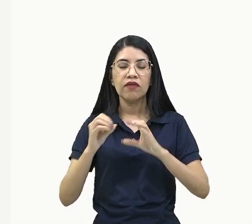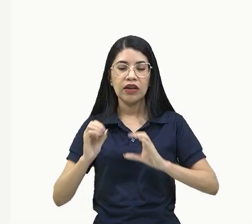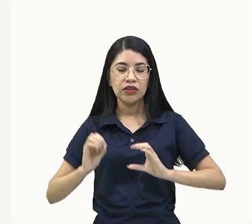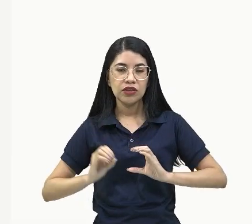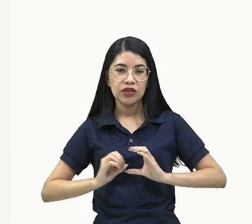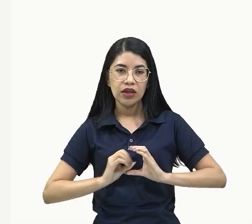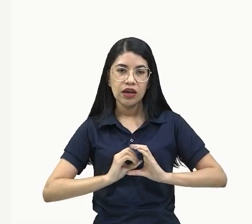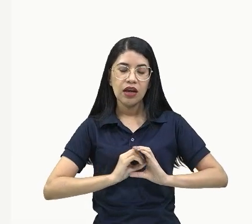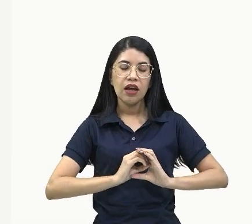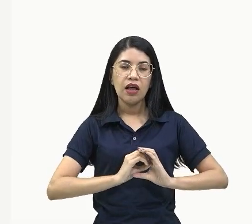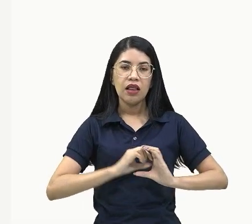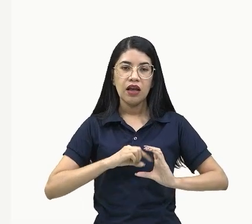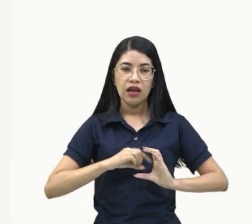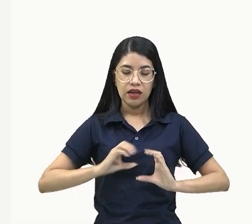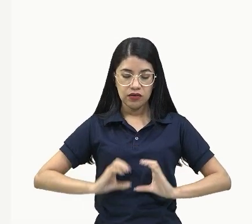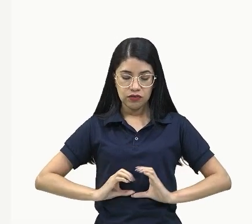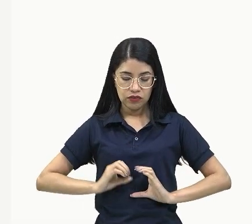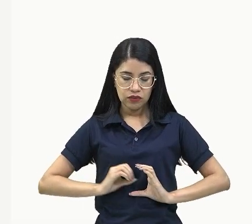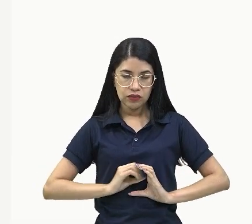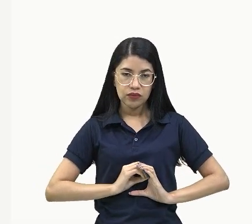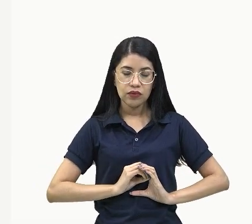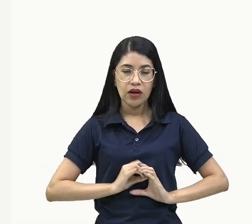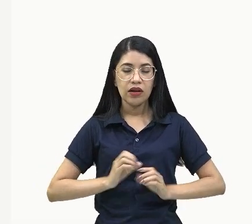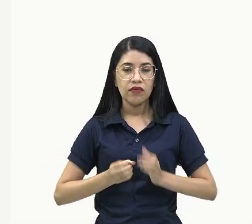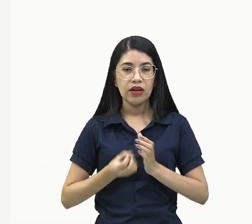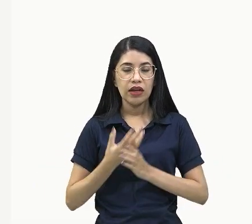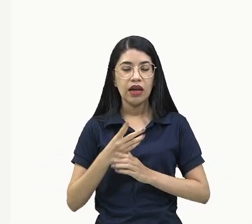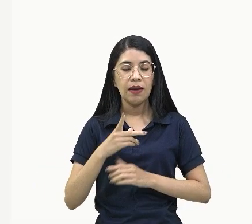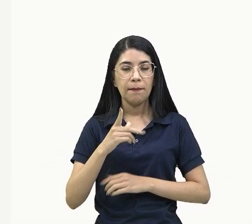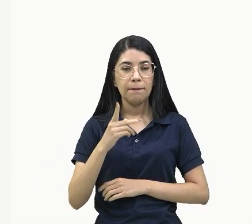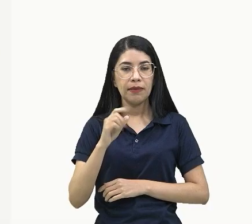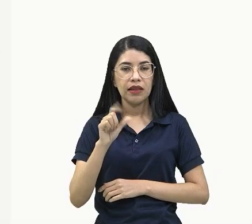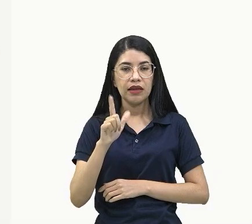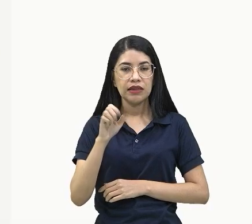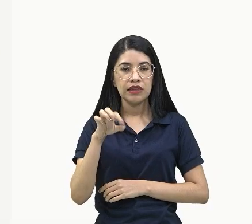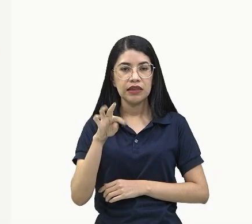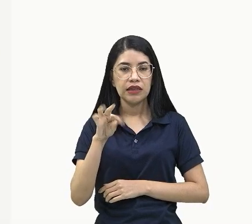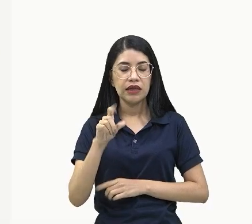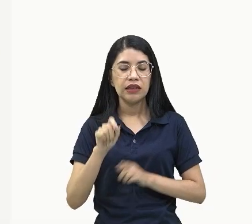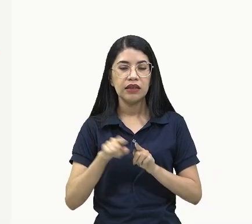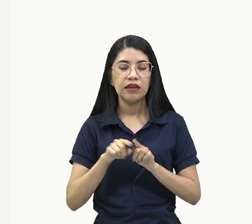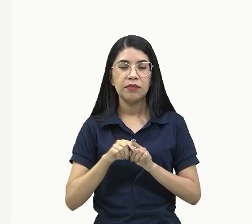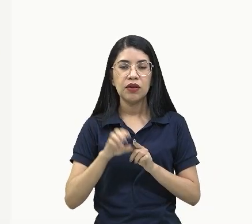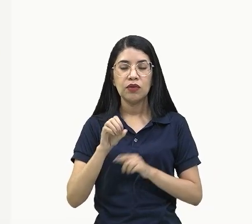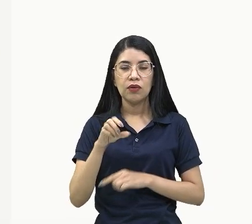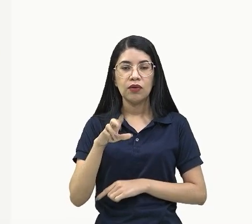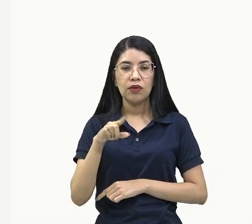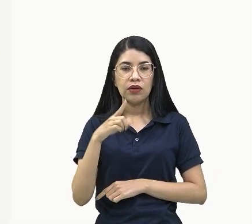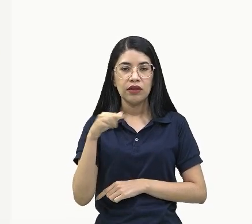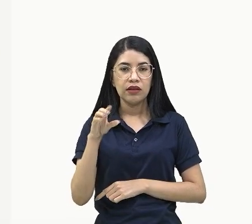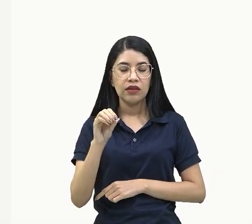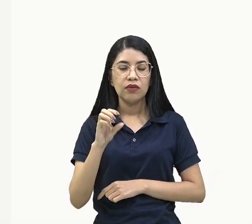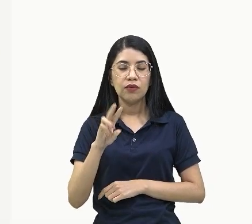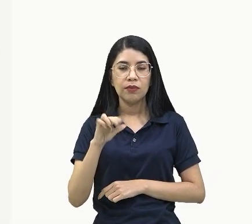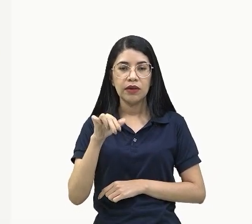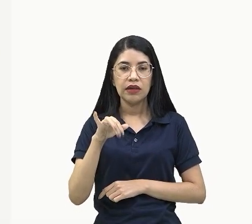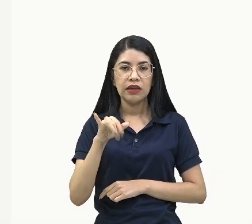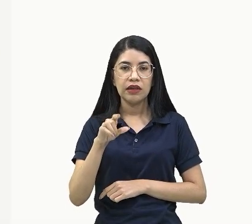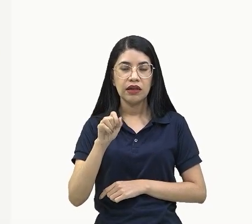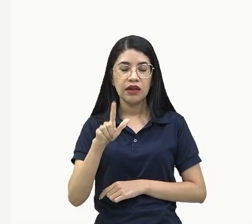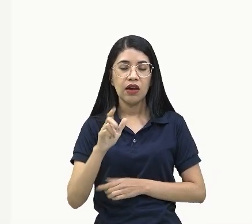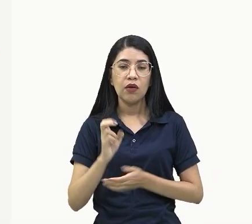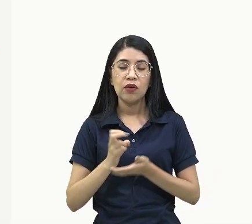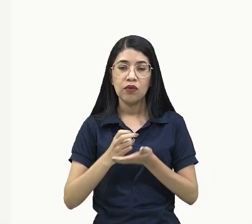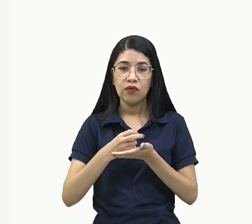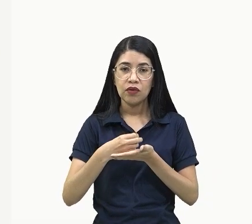útero e vai começar a formação da placenta e do cordão umbilical. E o embrião já teve início. Nesse